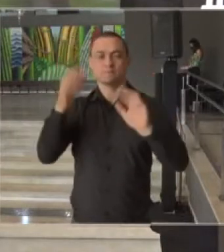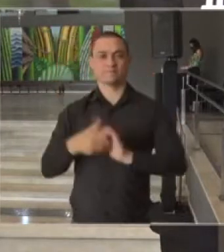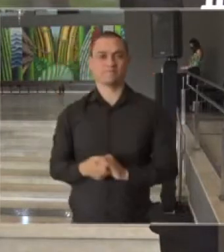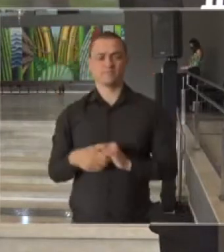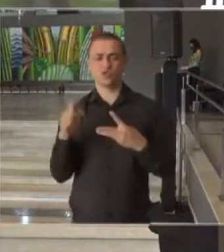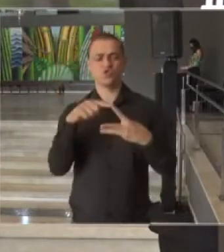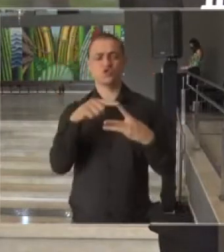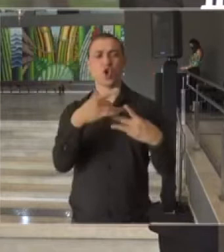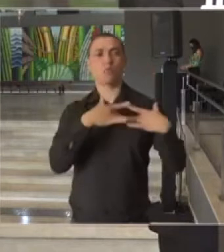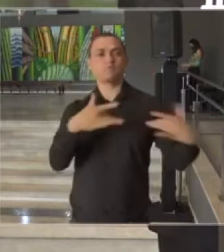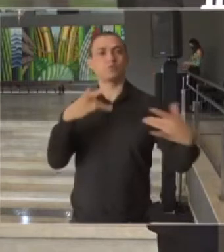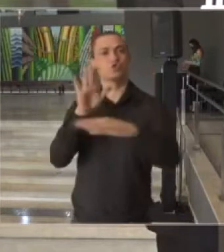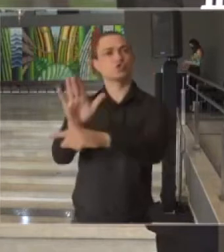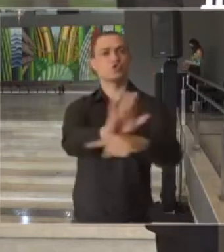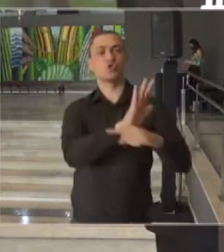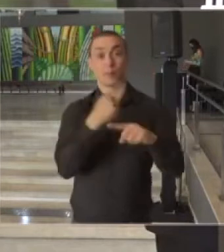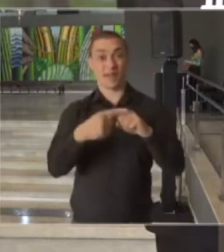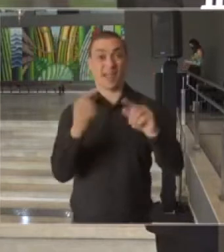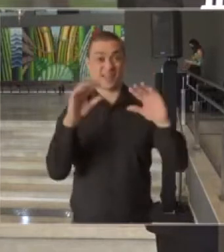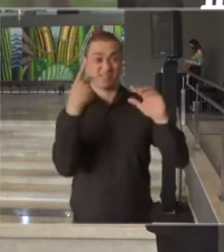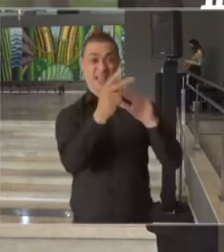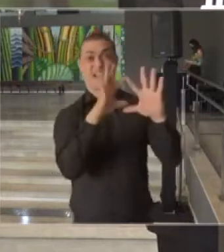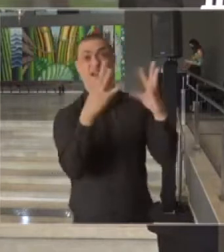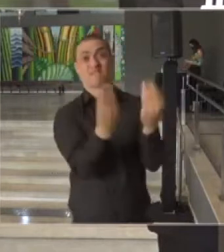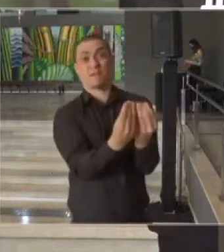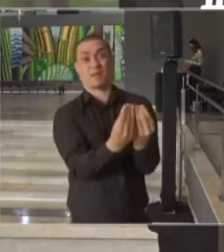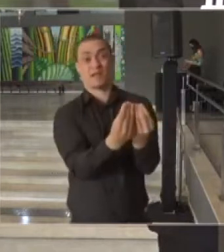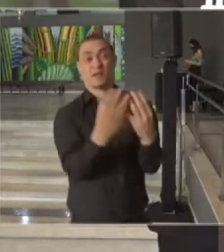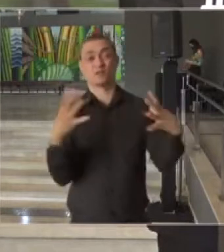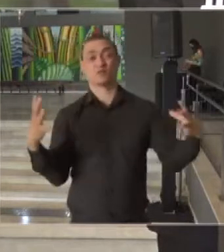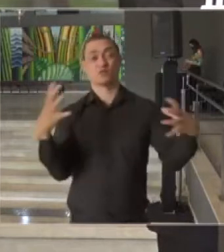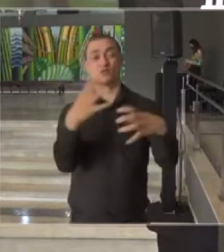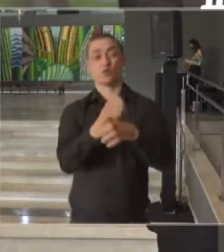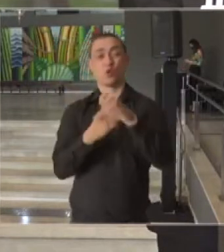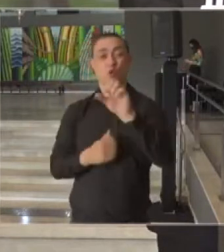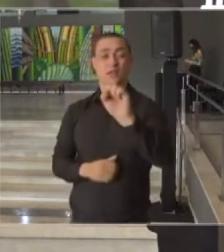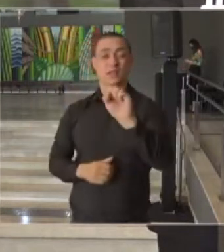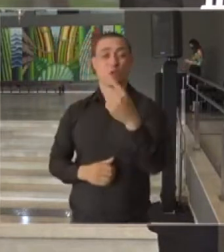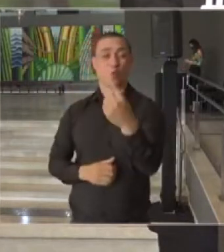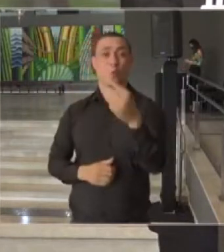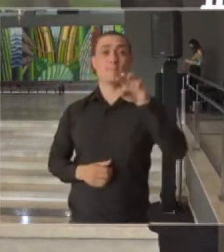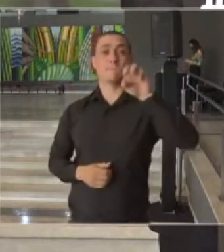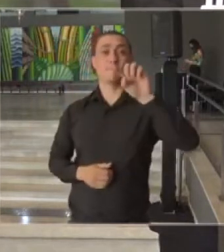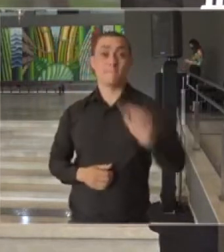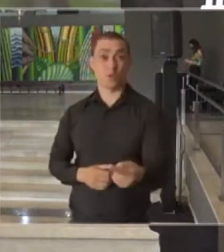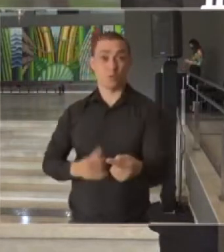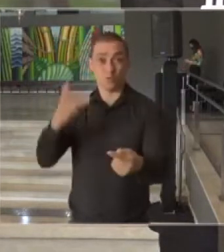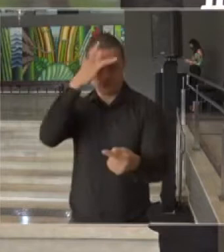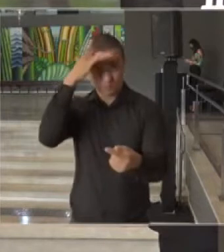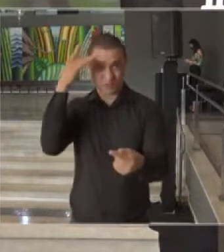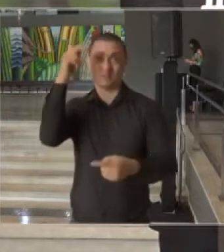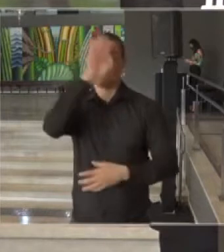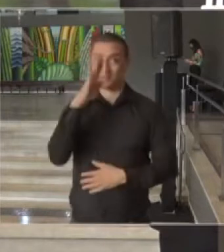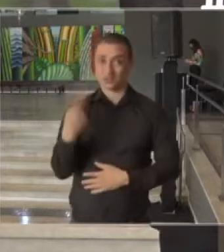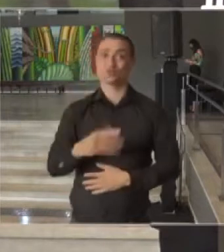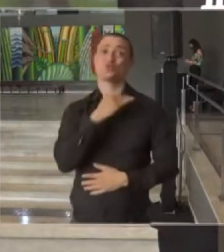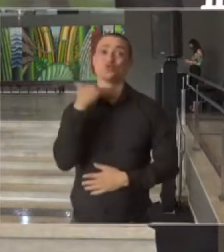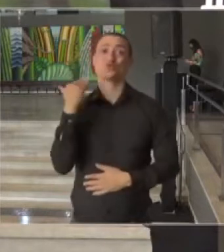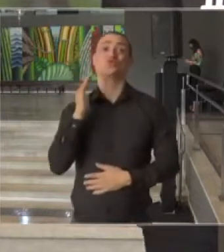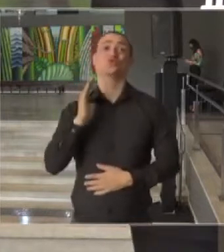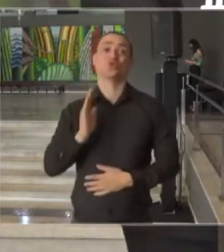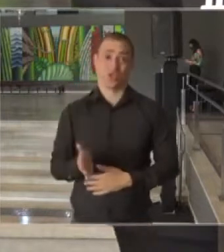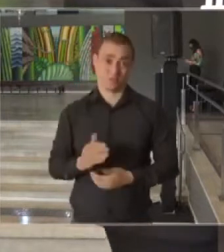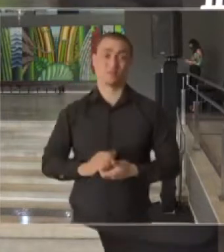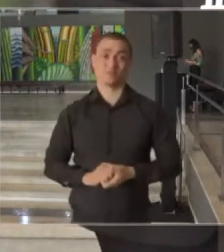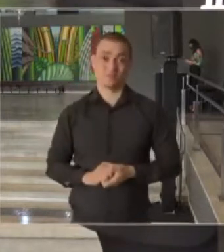solidariedade aos familiares de 81 mil brasileiros que perderam suas